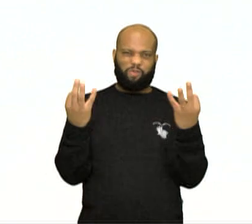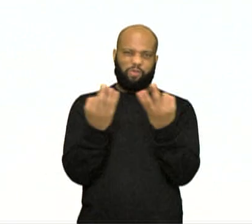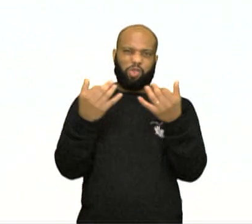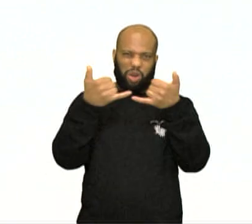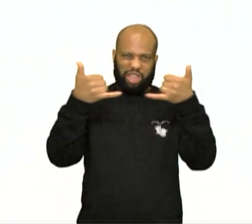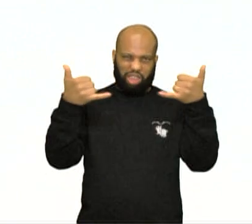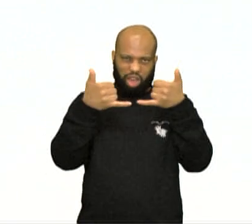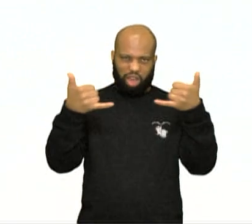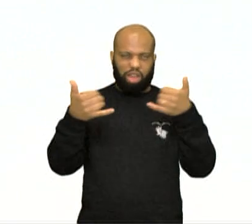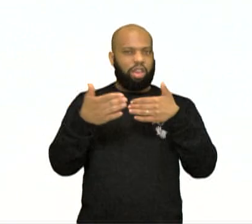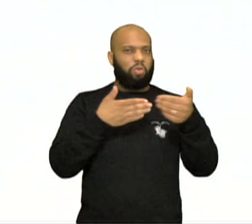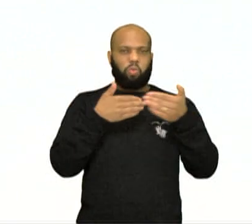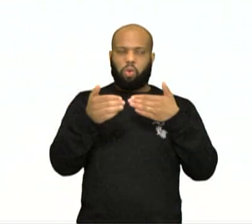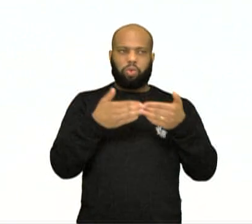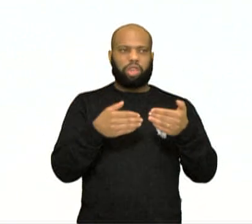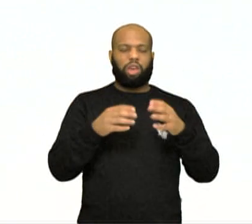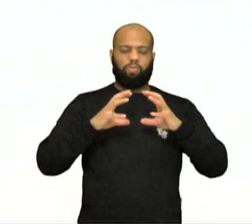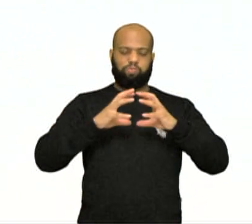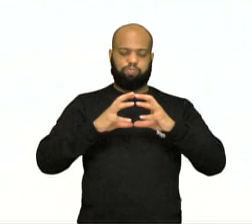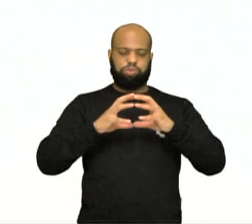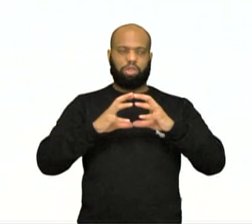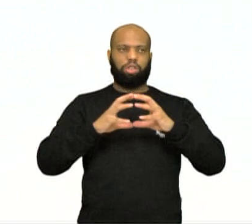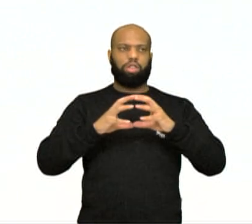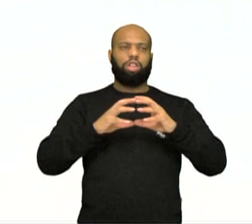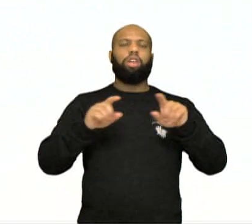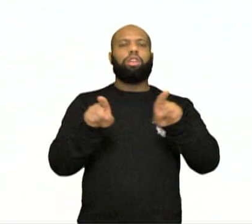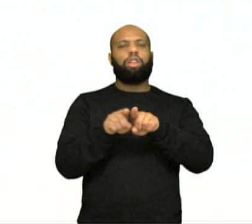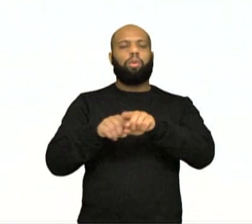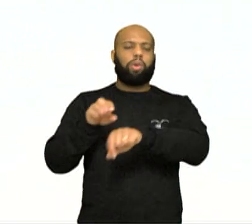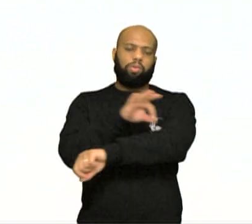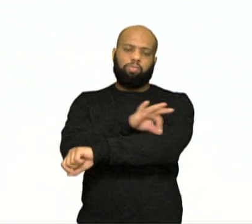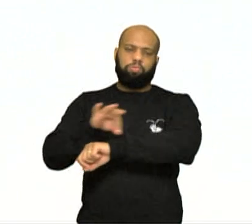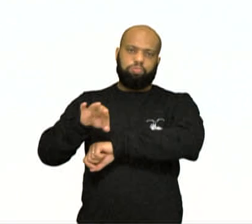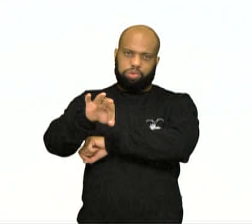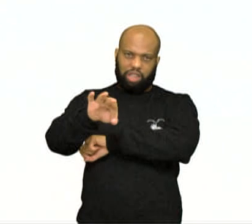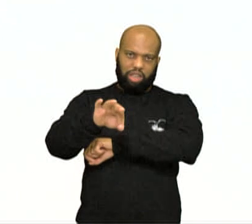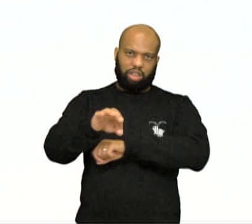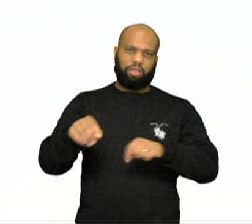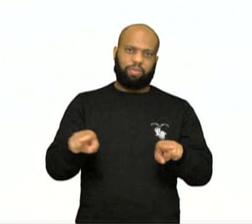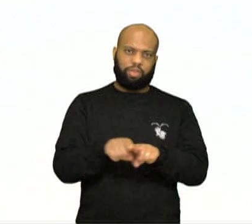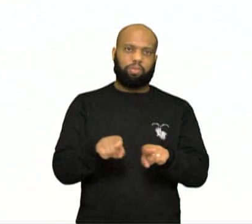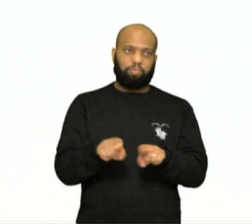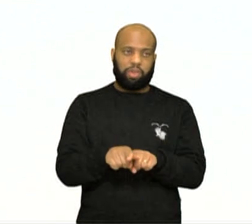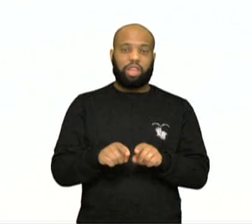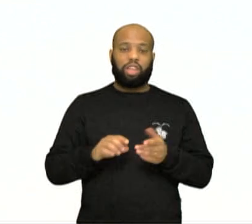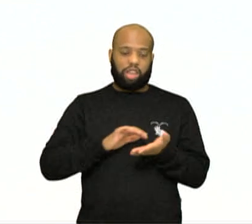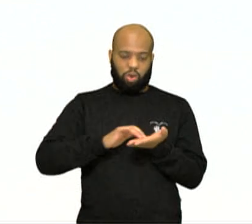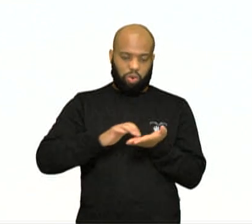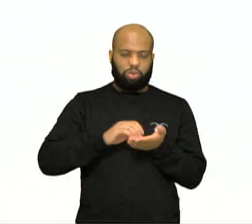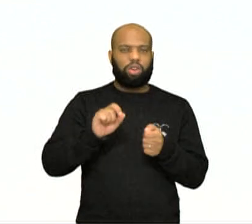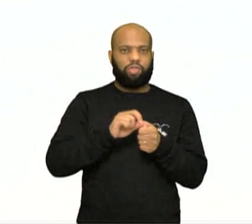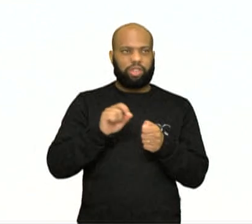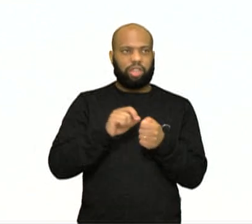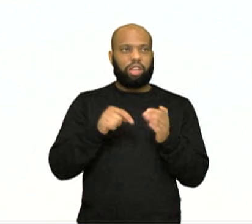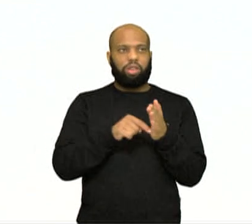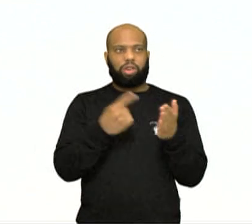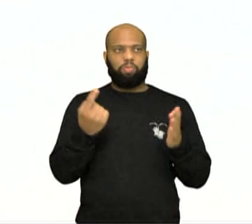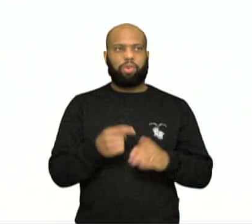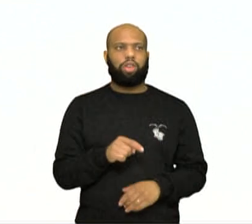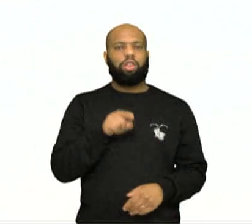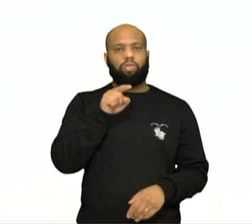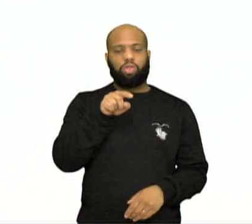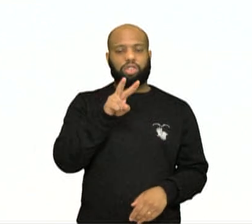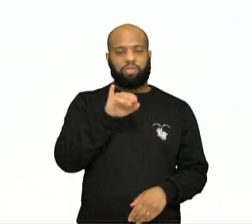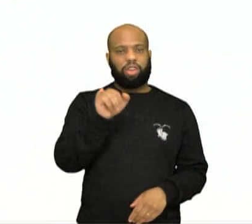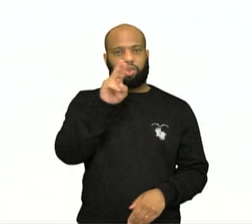vão pegar qualquer objeto redondo, uma régua e uma trena e uma calculadora para a gente poder fazer isso. Primeiro passo, com o auxílio